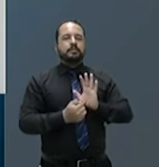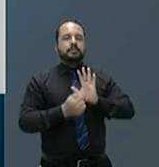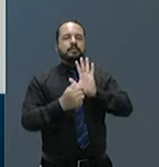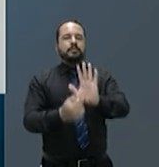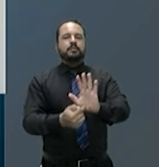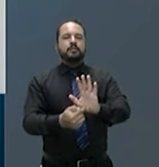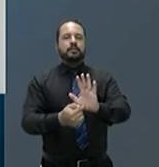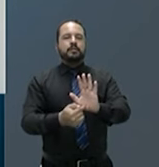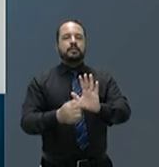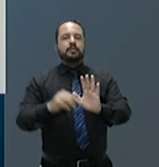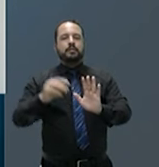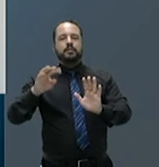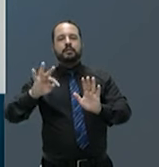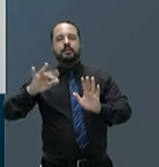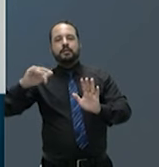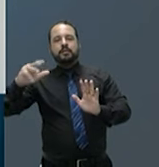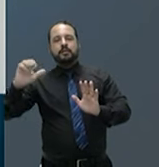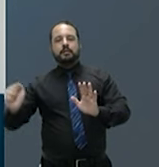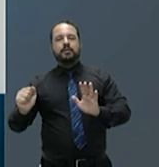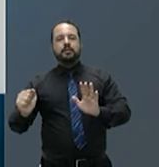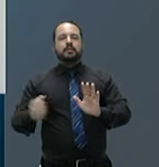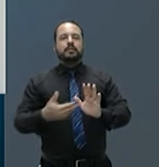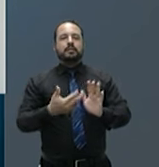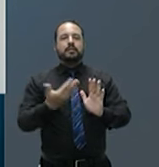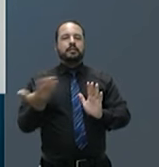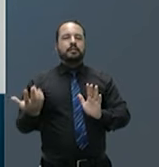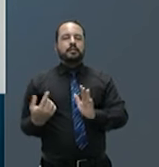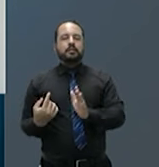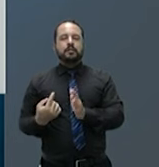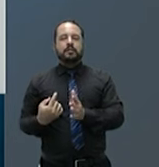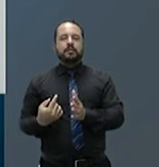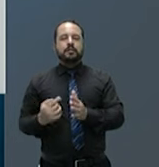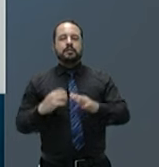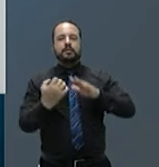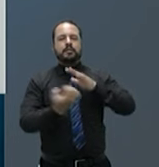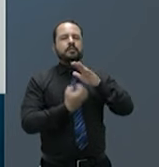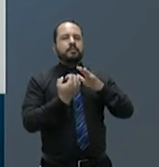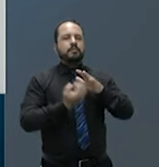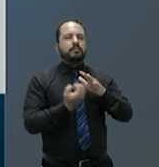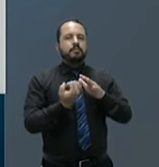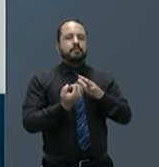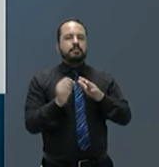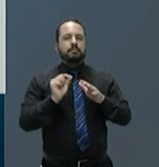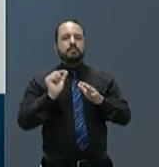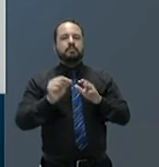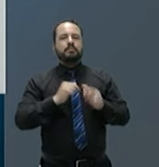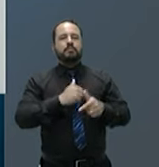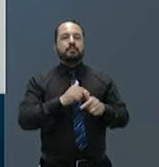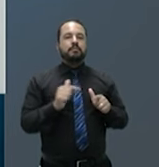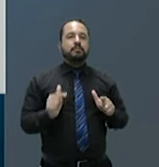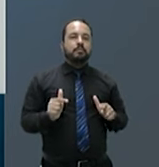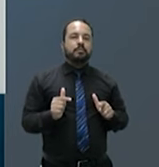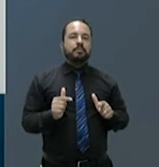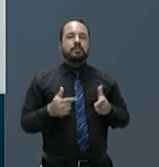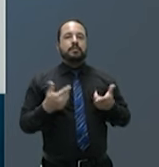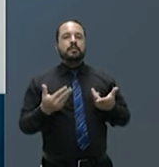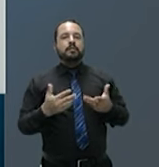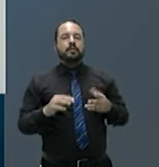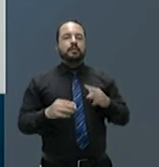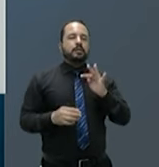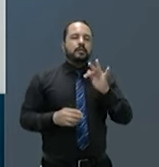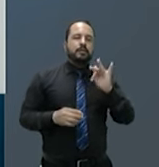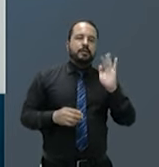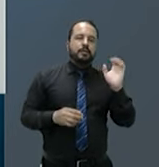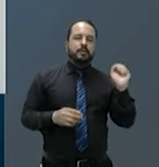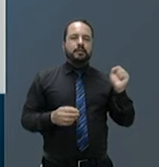não está apta para agir em qualquer negócio que seja desde 2018. Não obstante, a Westland foi citada